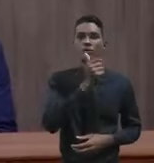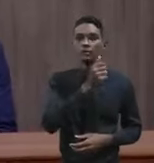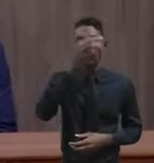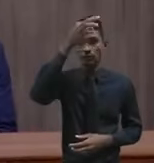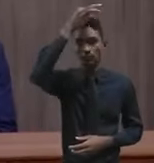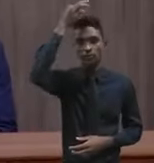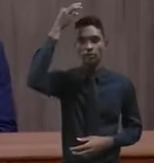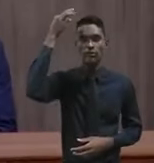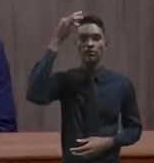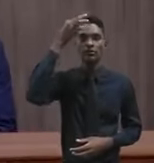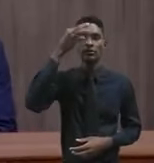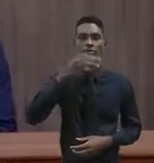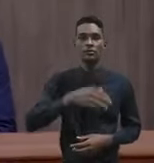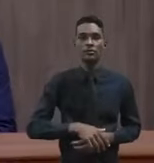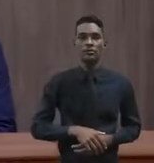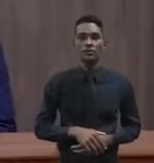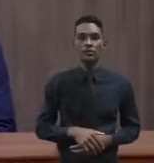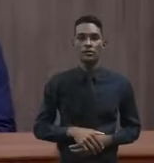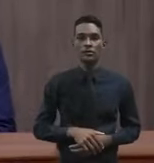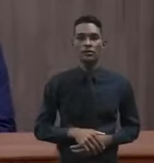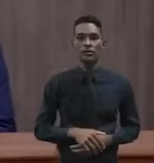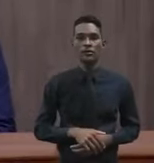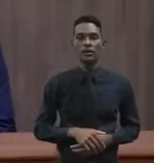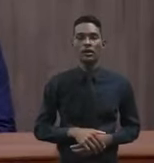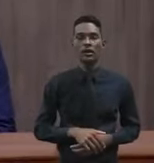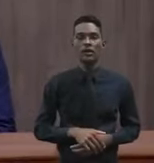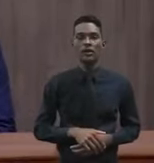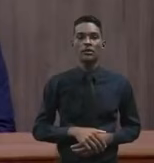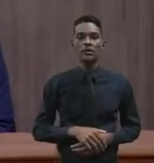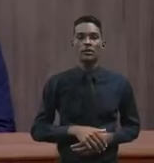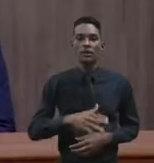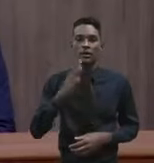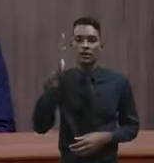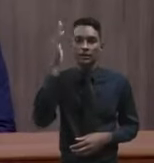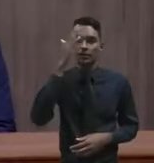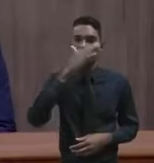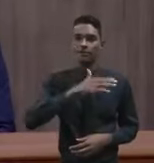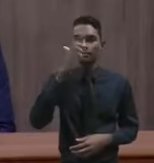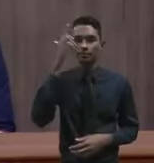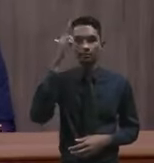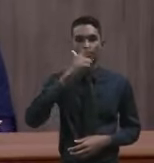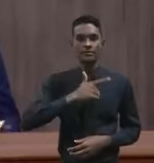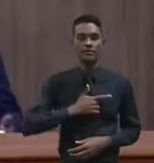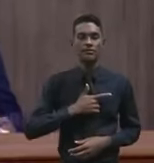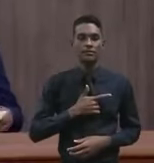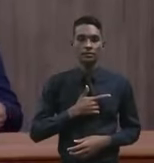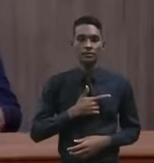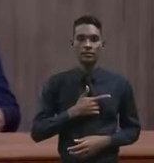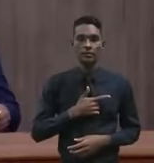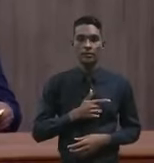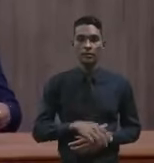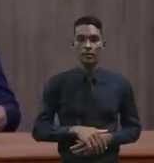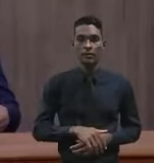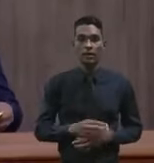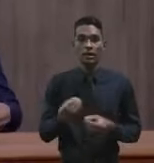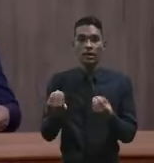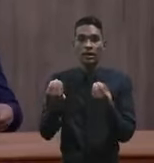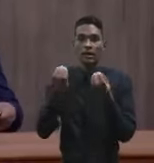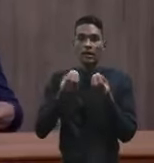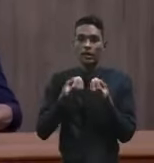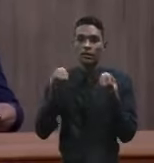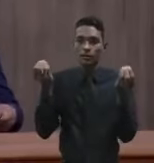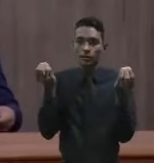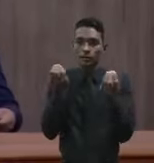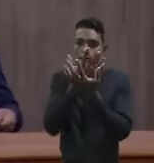Aquilo que é irreal, aquilo que é feio, aquilo que é caos, quem embeleza, quem dá brilho, quem